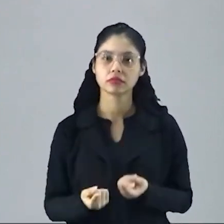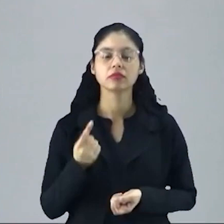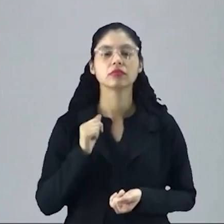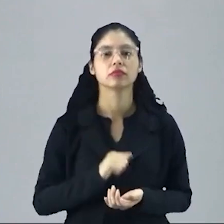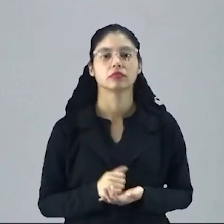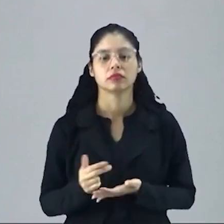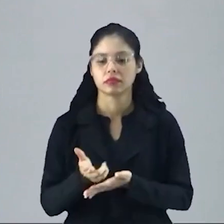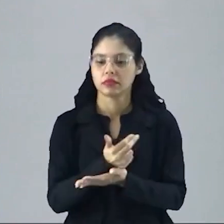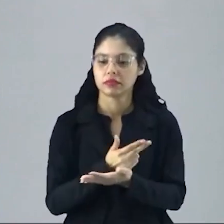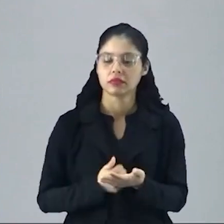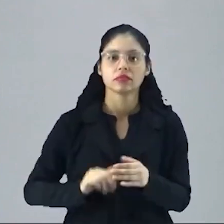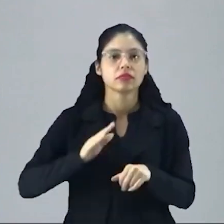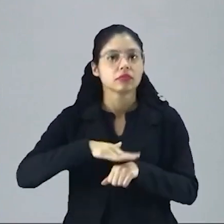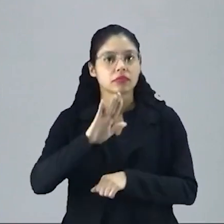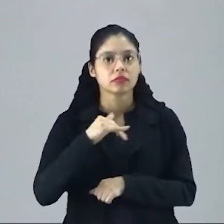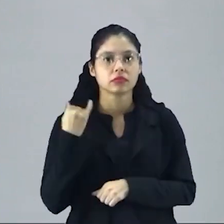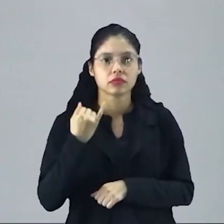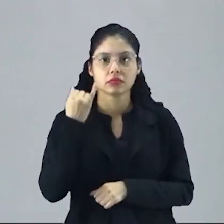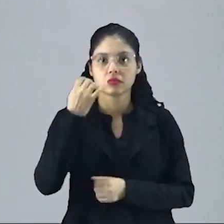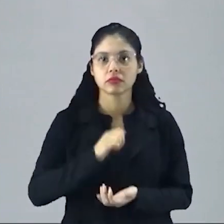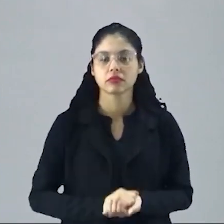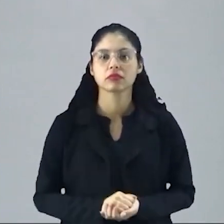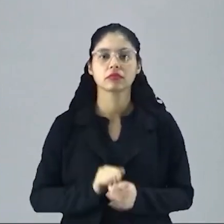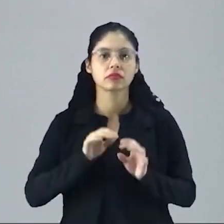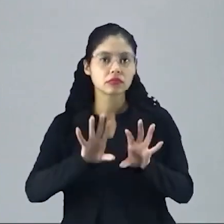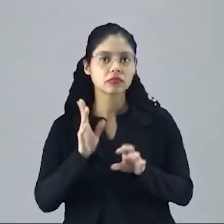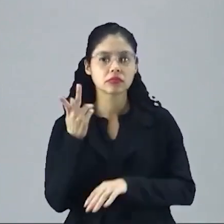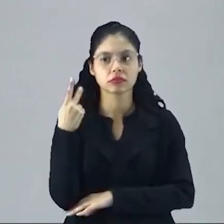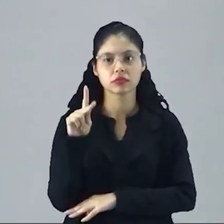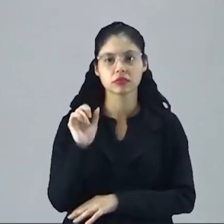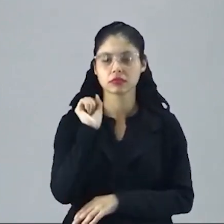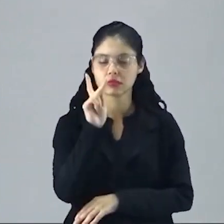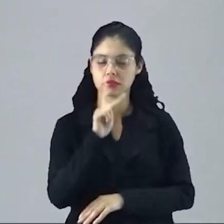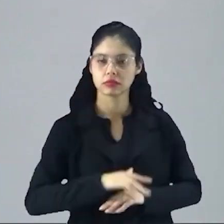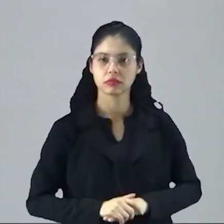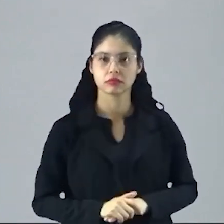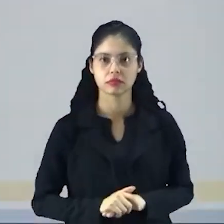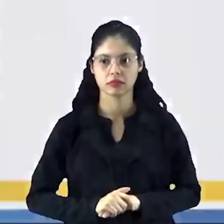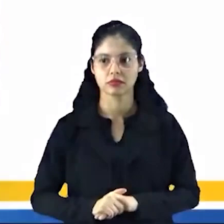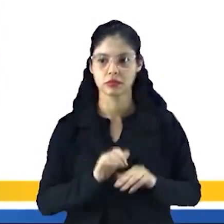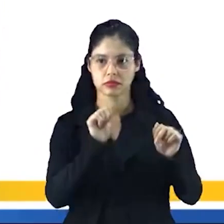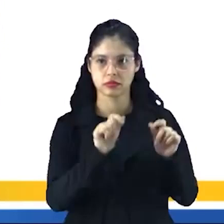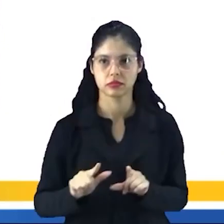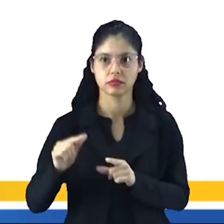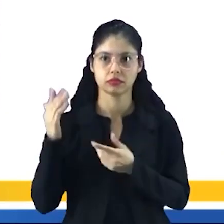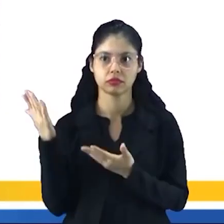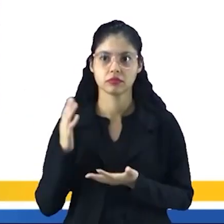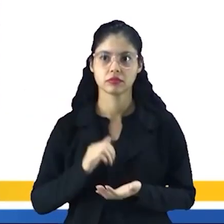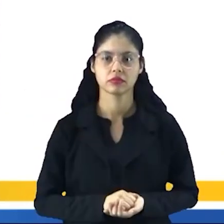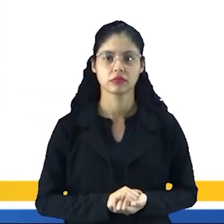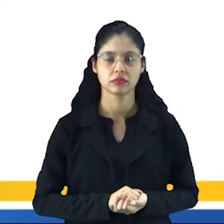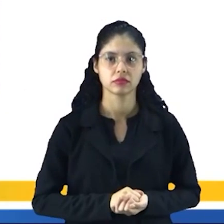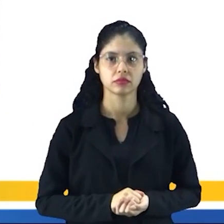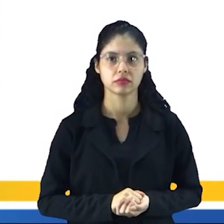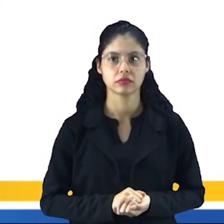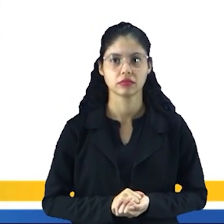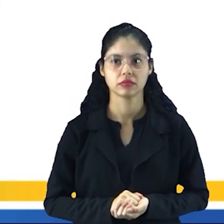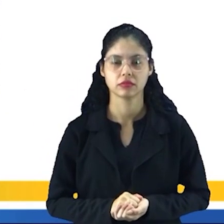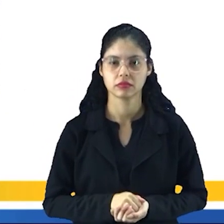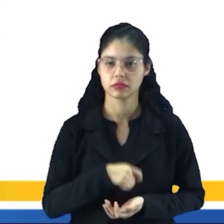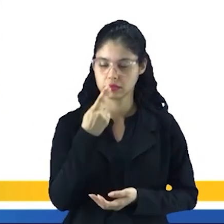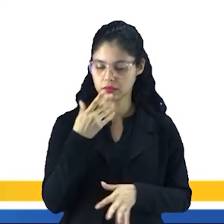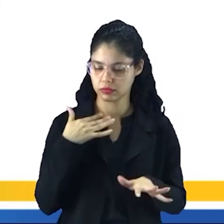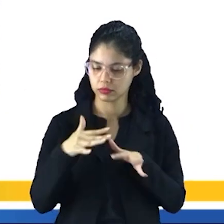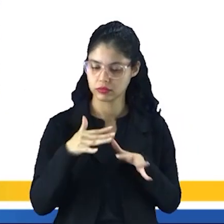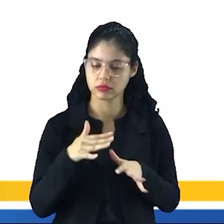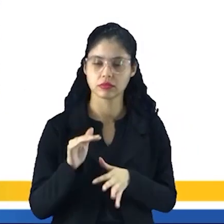esses artistas foram os mais importantes desse período, ok? Vamos acompanhar novamente aqui comigo no slide. Eu vou dizer que